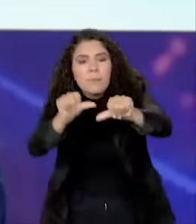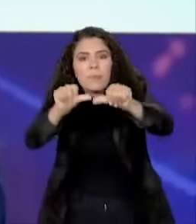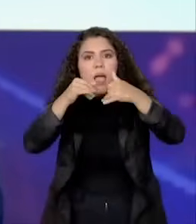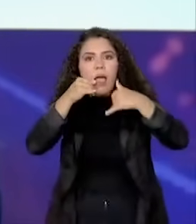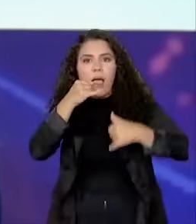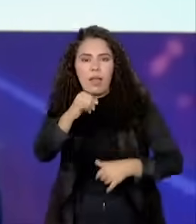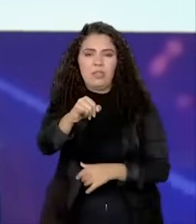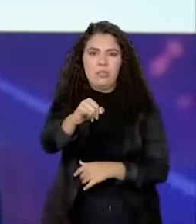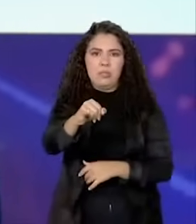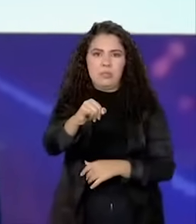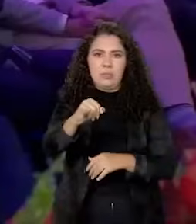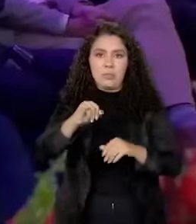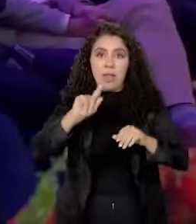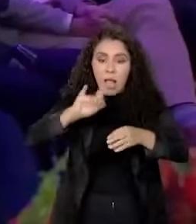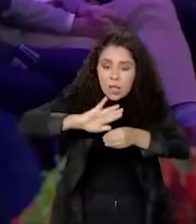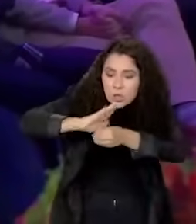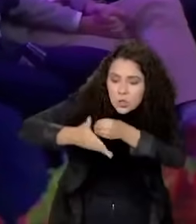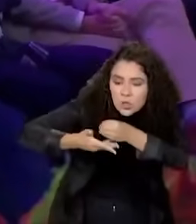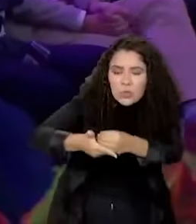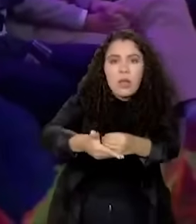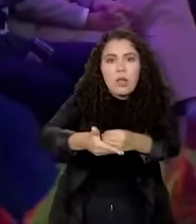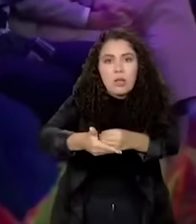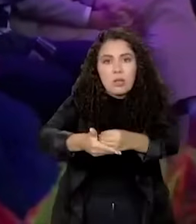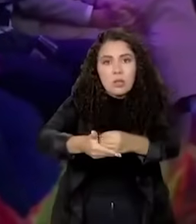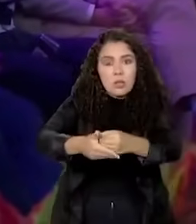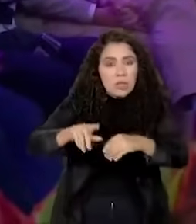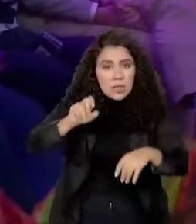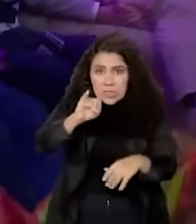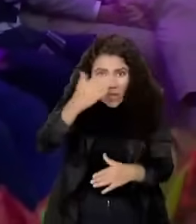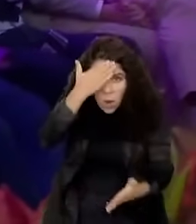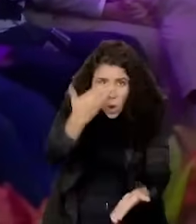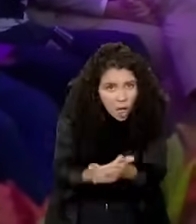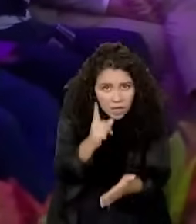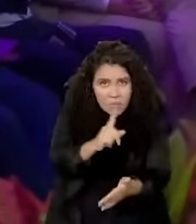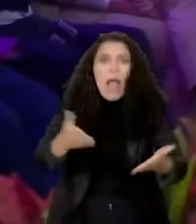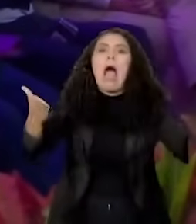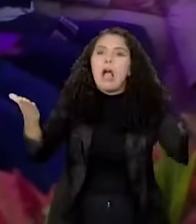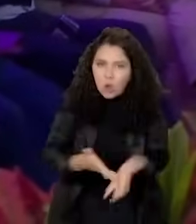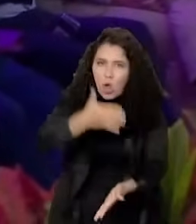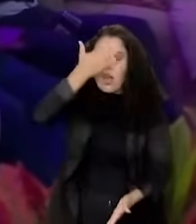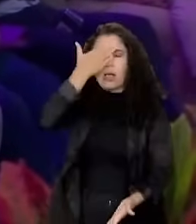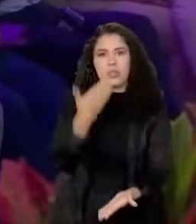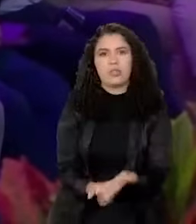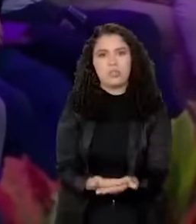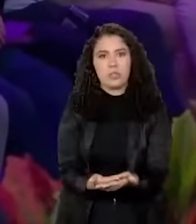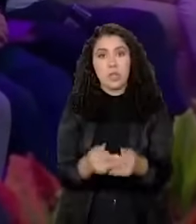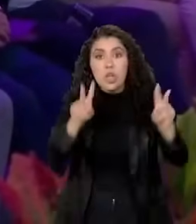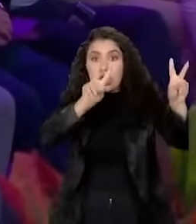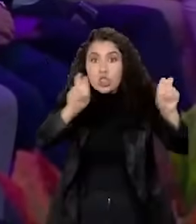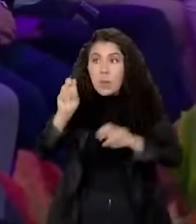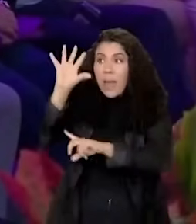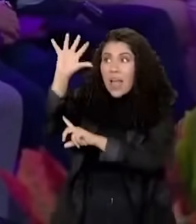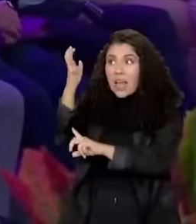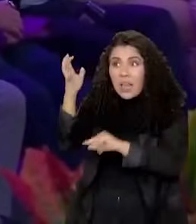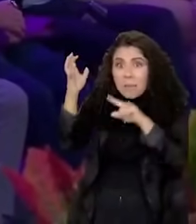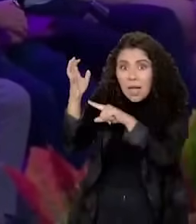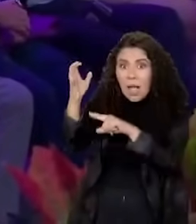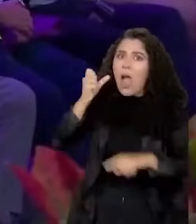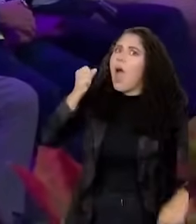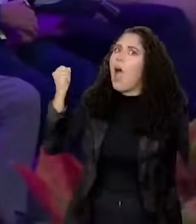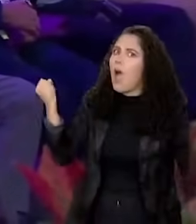energética. Quem não acreditava pode acreditar. A questão climática é grave.